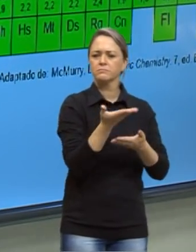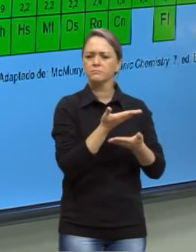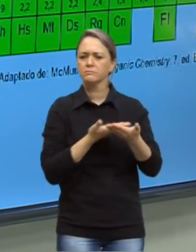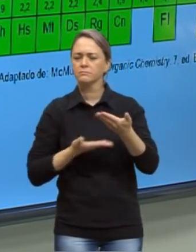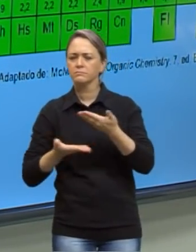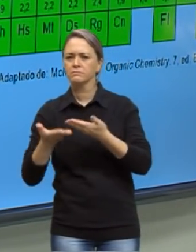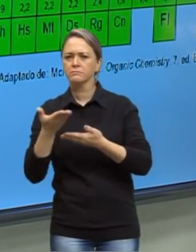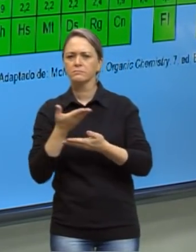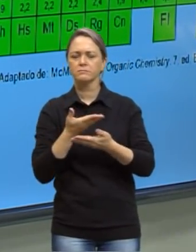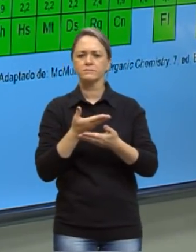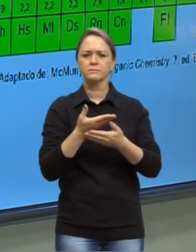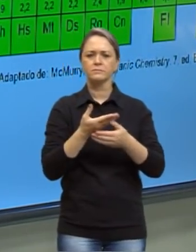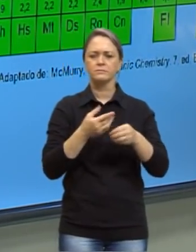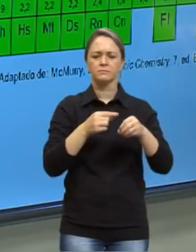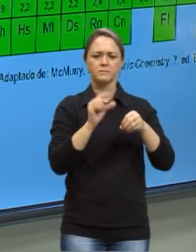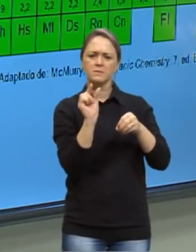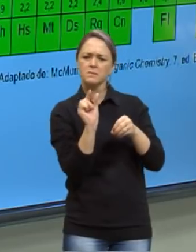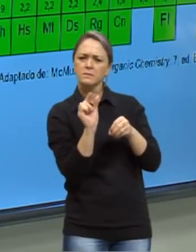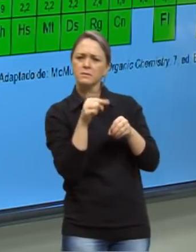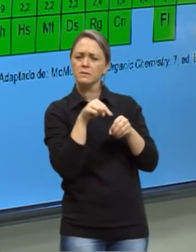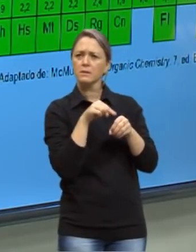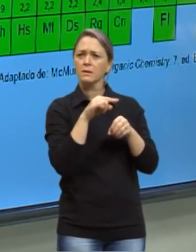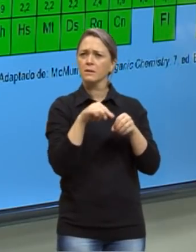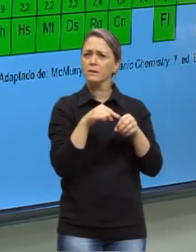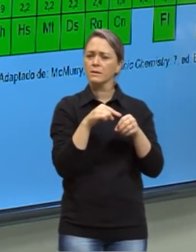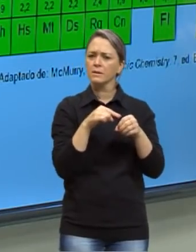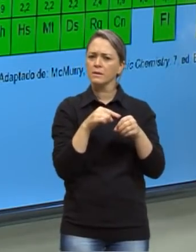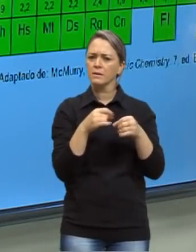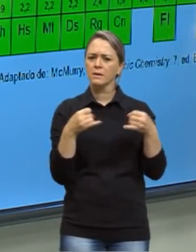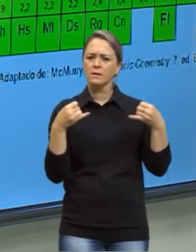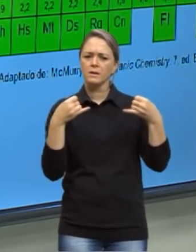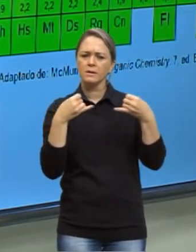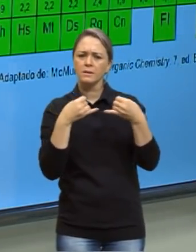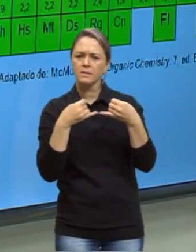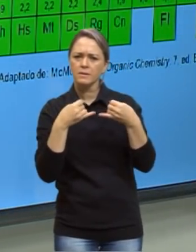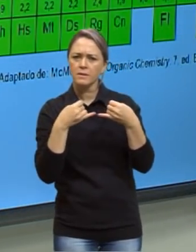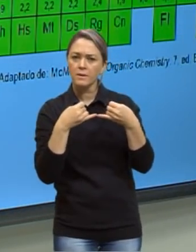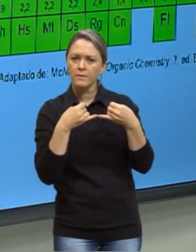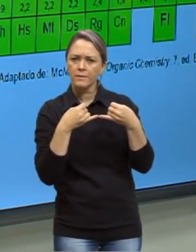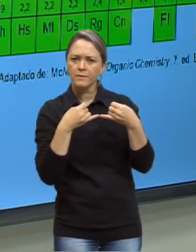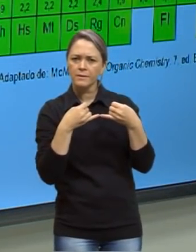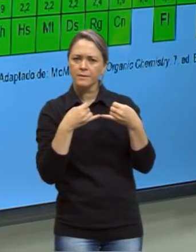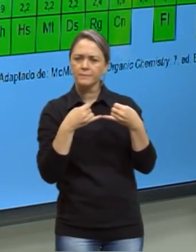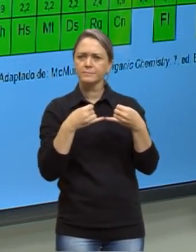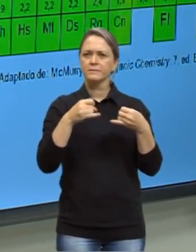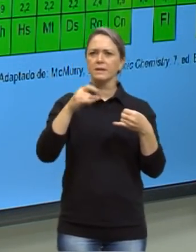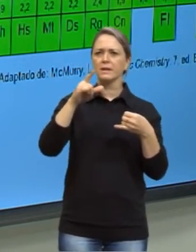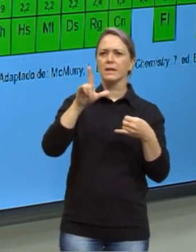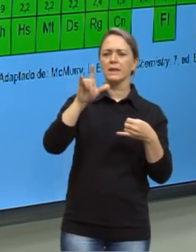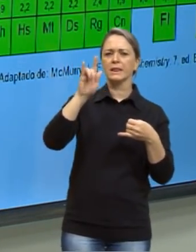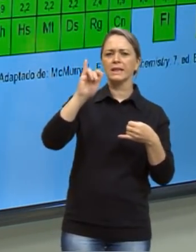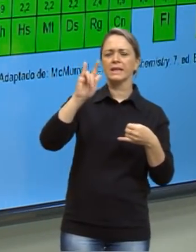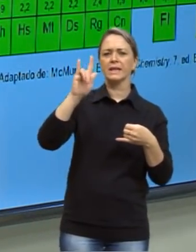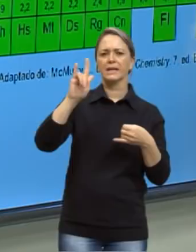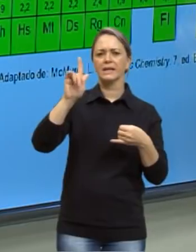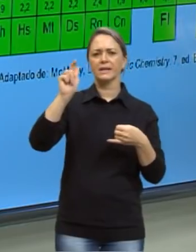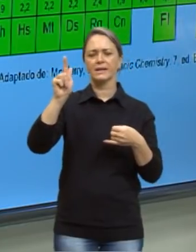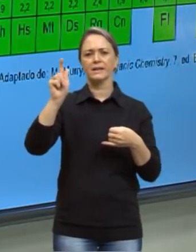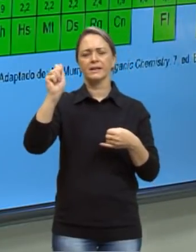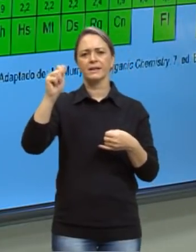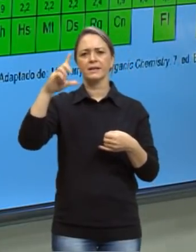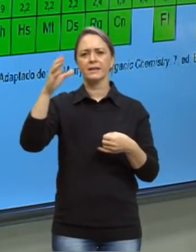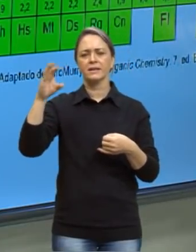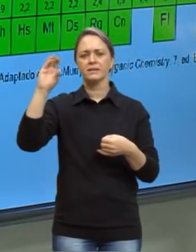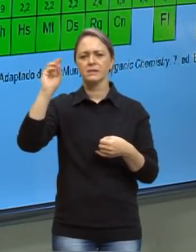naquele retículo cristalino isso é a ligação iônica lembra que eu falei sobre a questão do mar de elétrons esses